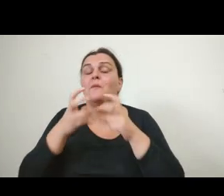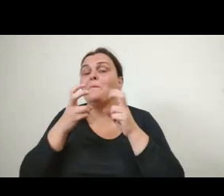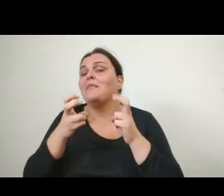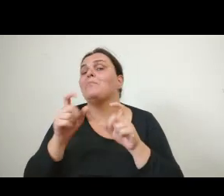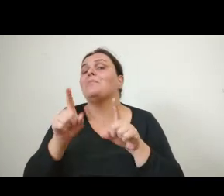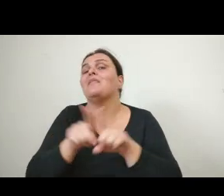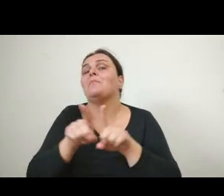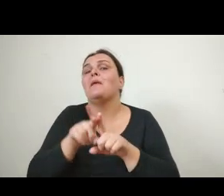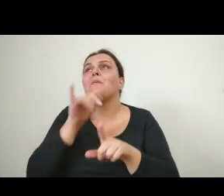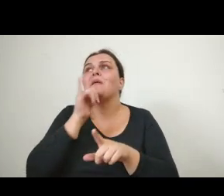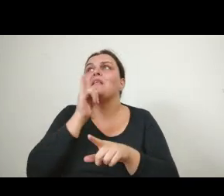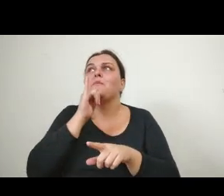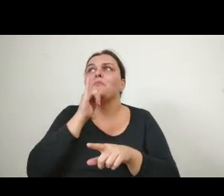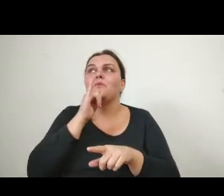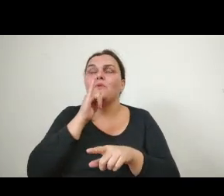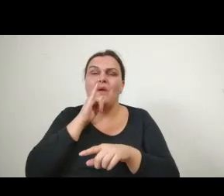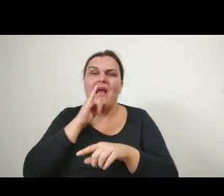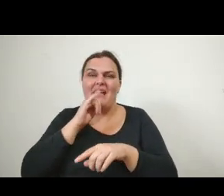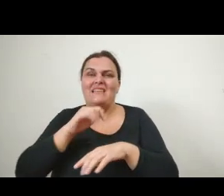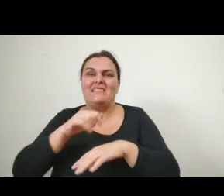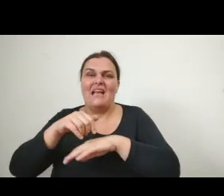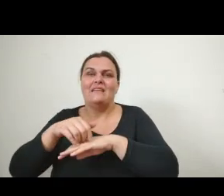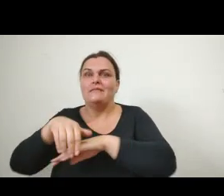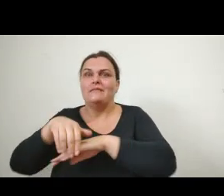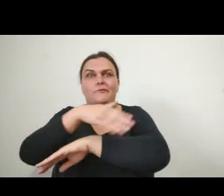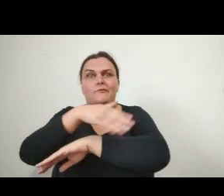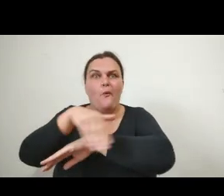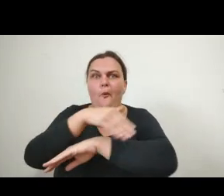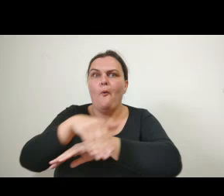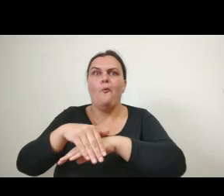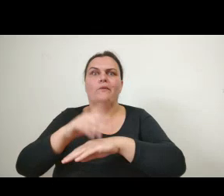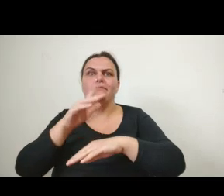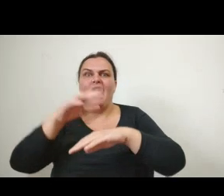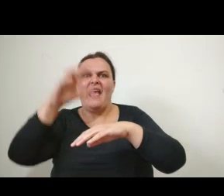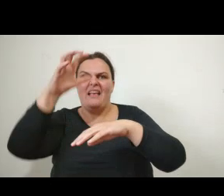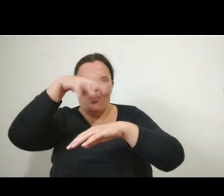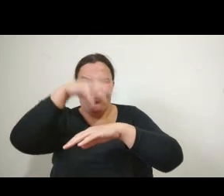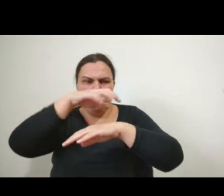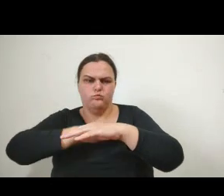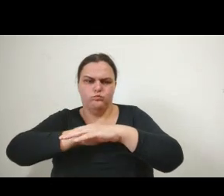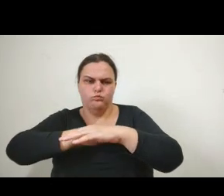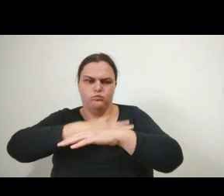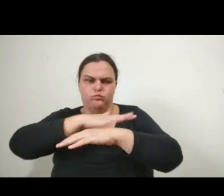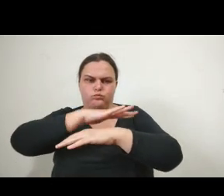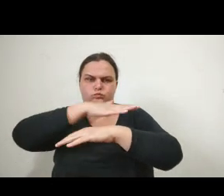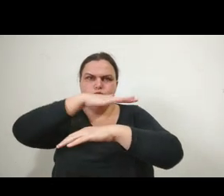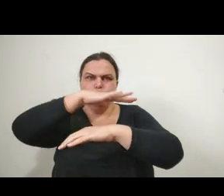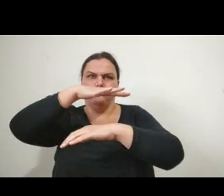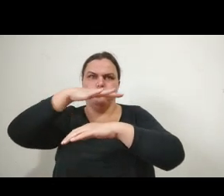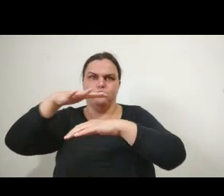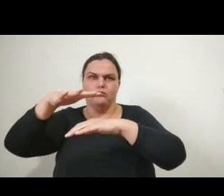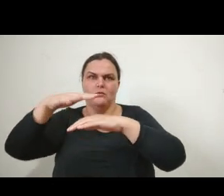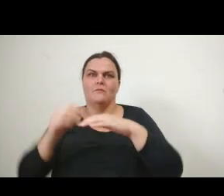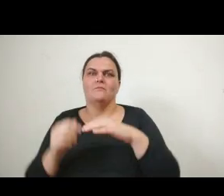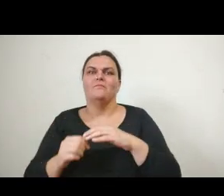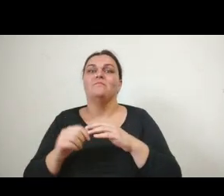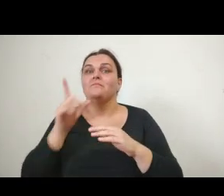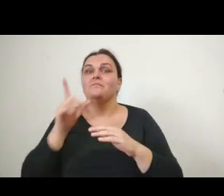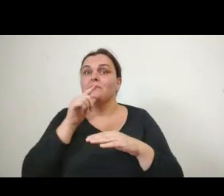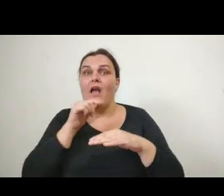inundações, alagamentos, maior frequência nas grandes tempestades, aumento de descargas elétricas, secas prolongadas, ondas